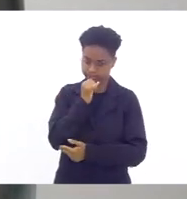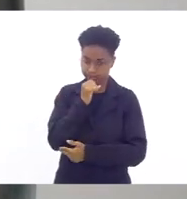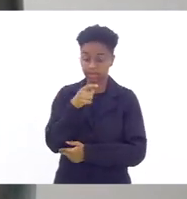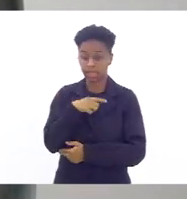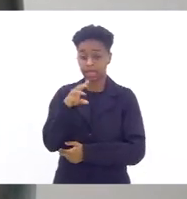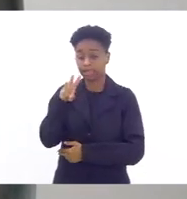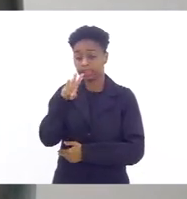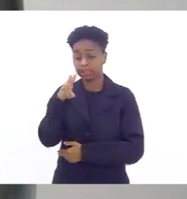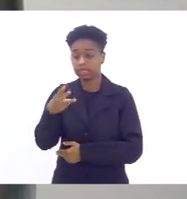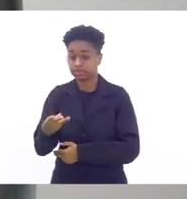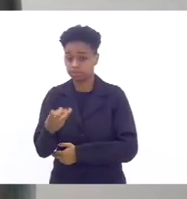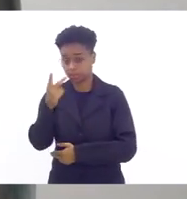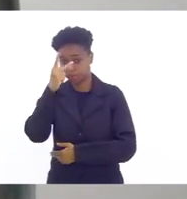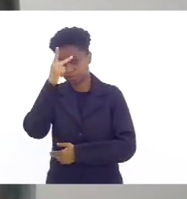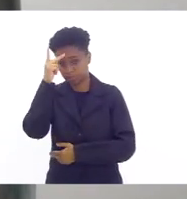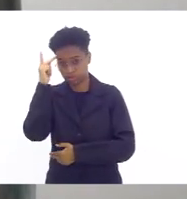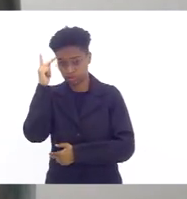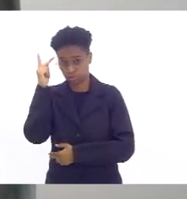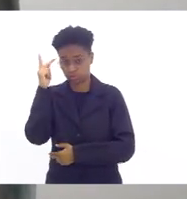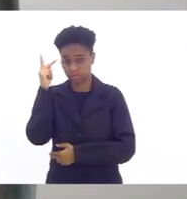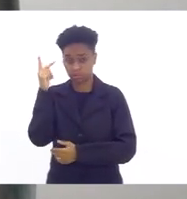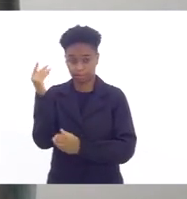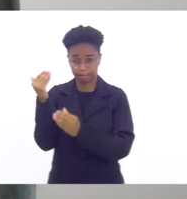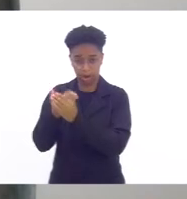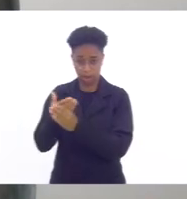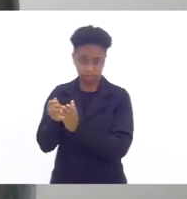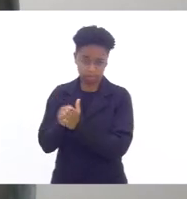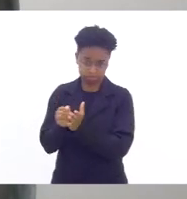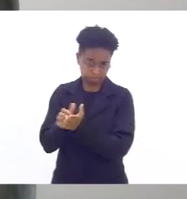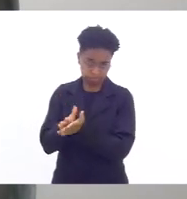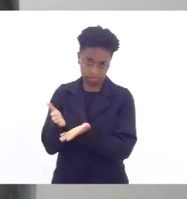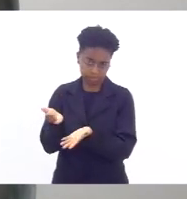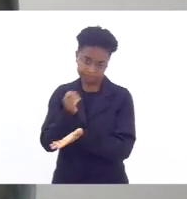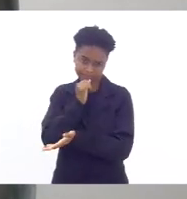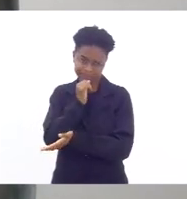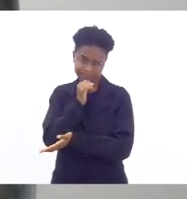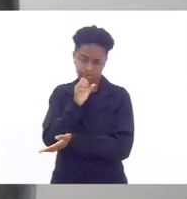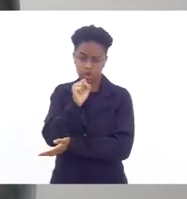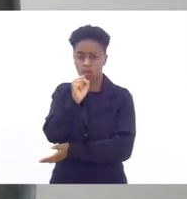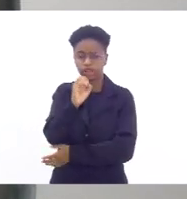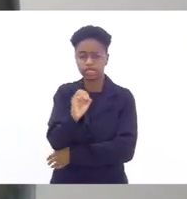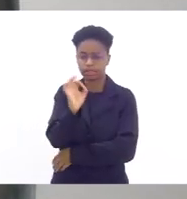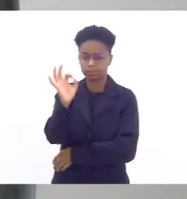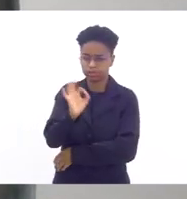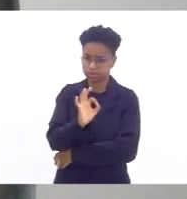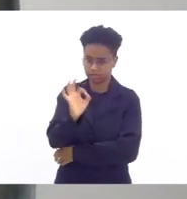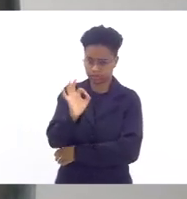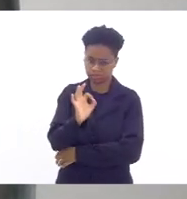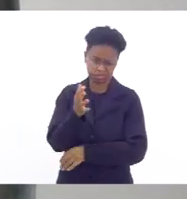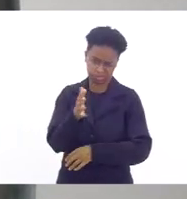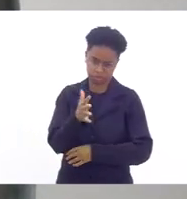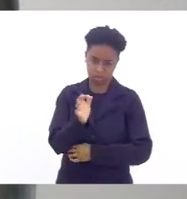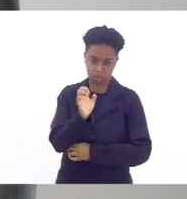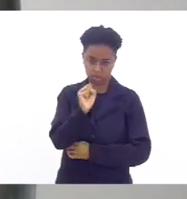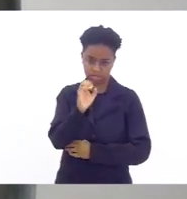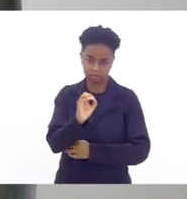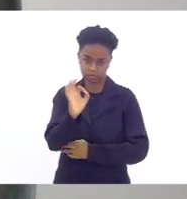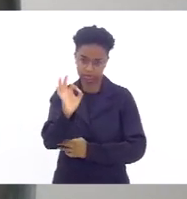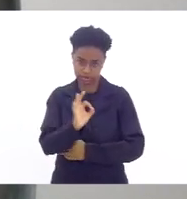condenações tipo assim 80% 80%